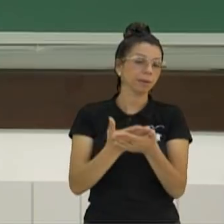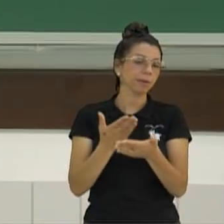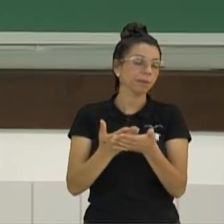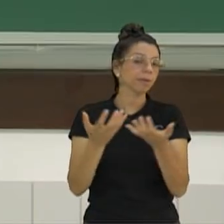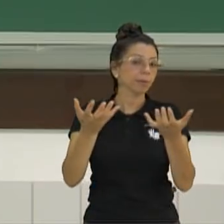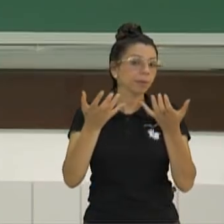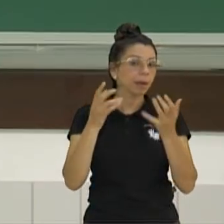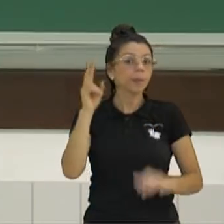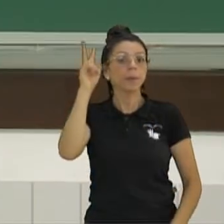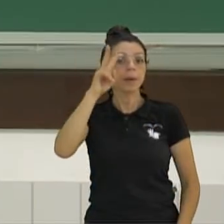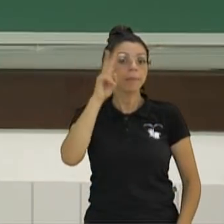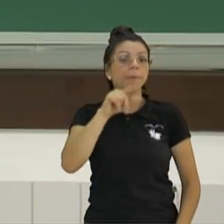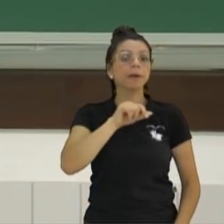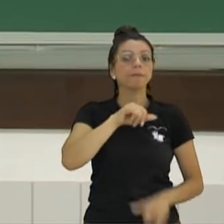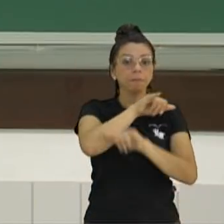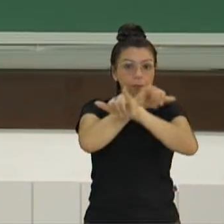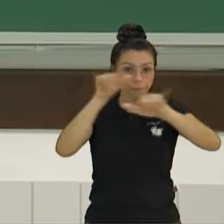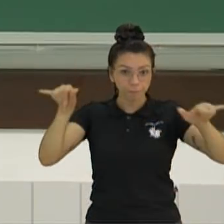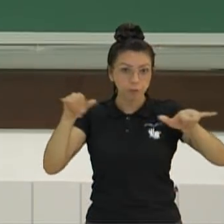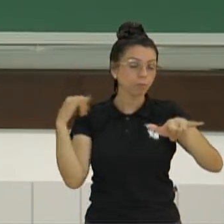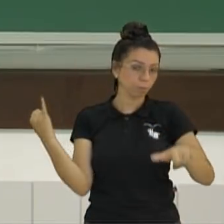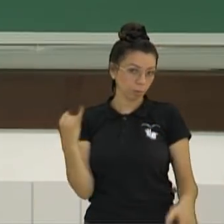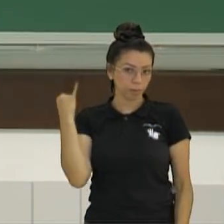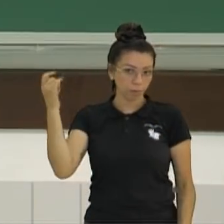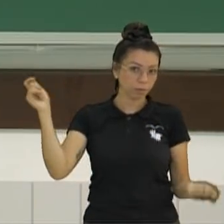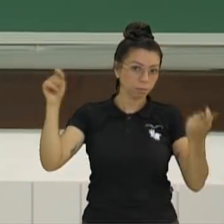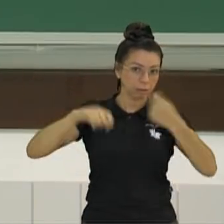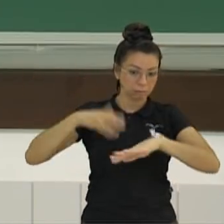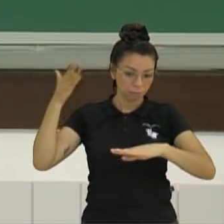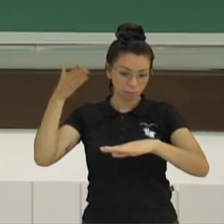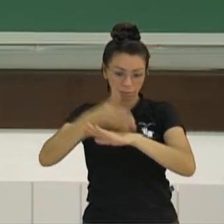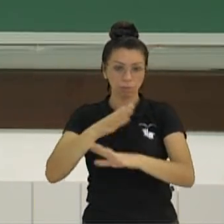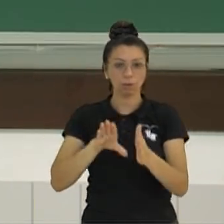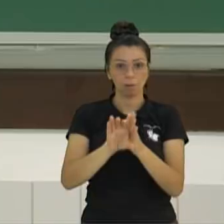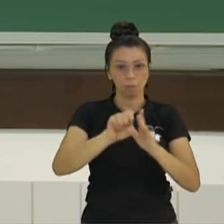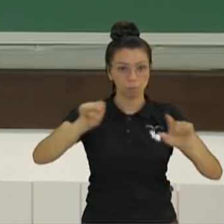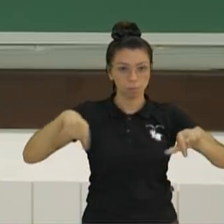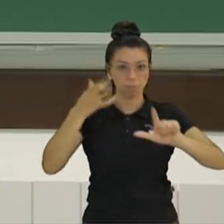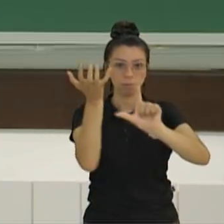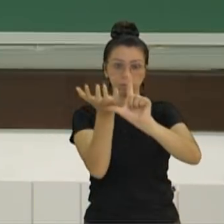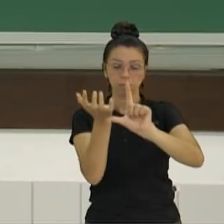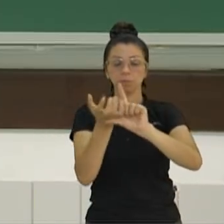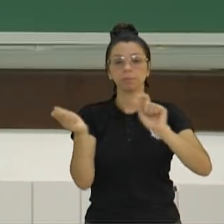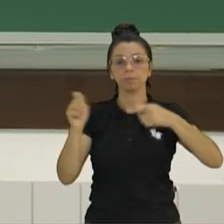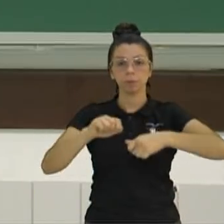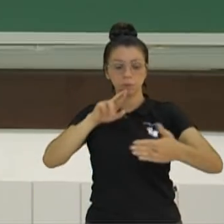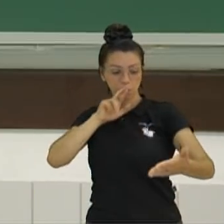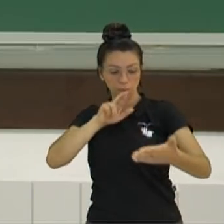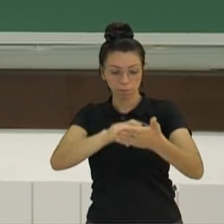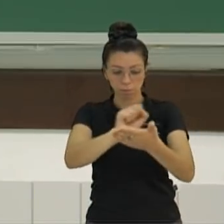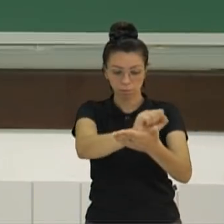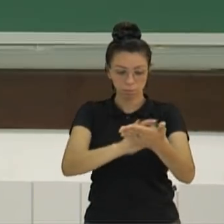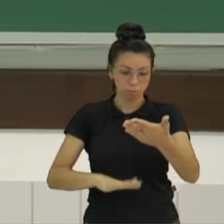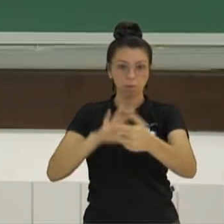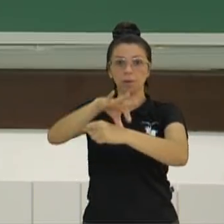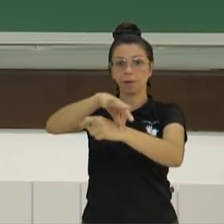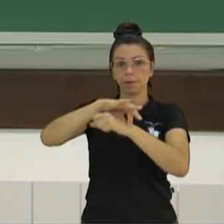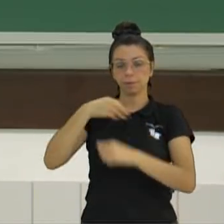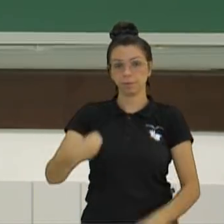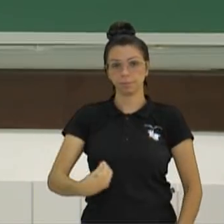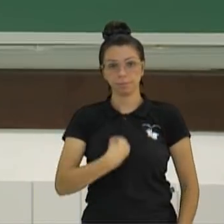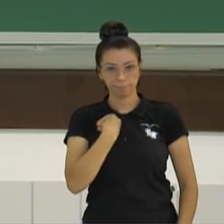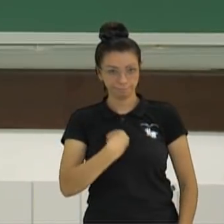quero que vocês, lembrá-los, que vocês devem acessar o Classroom, e marcar aí a presença de